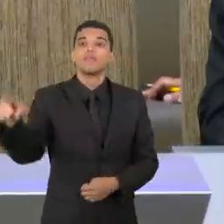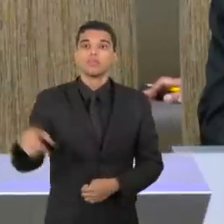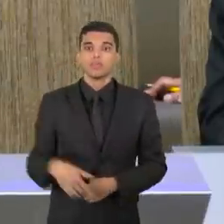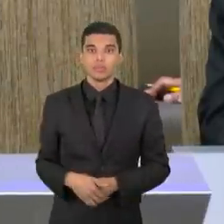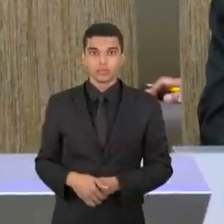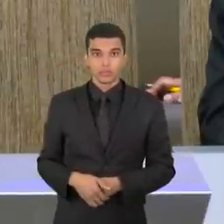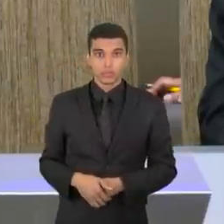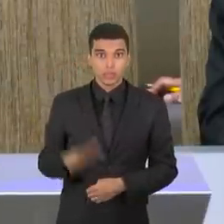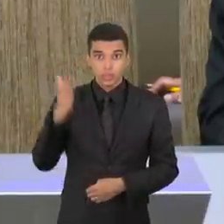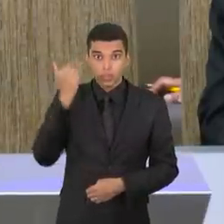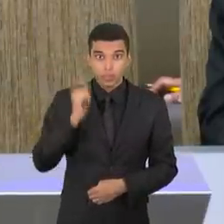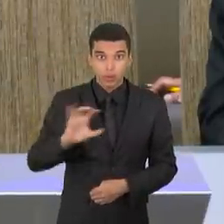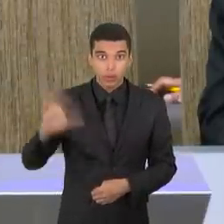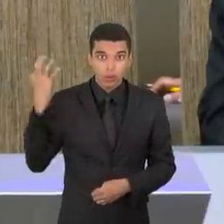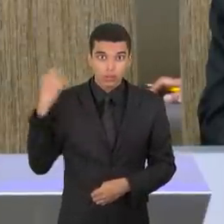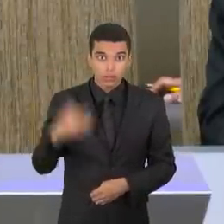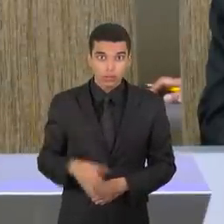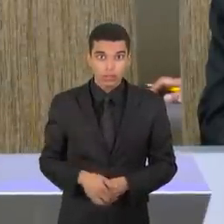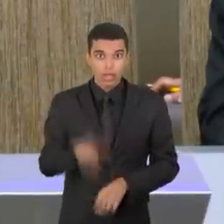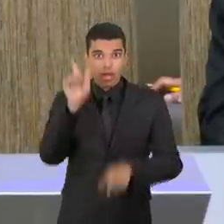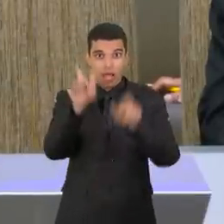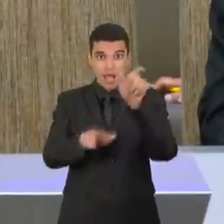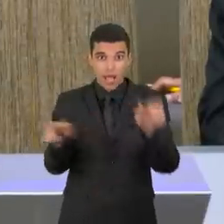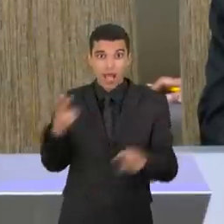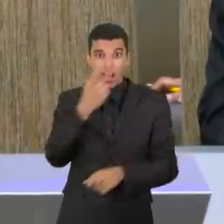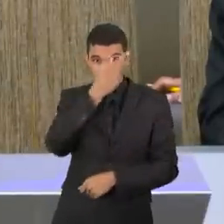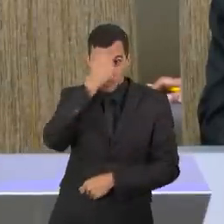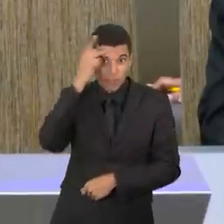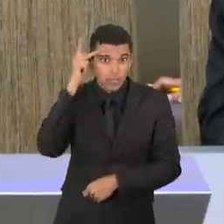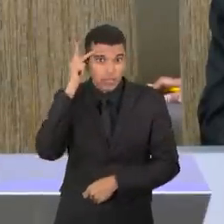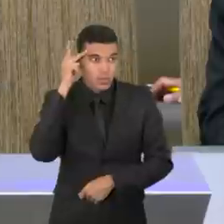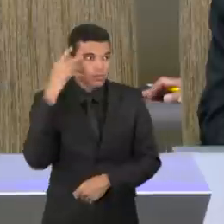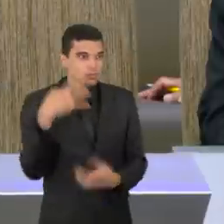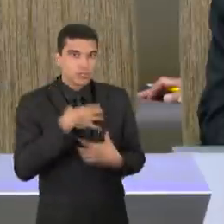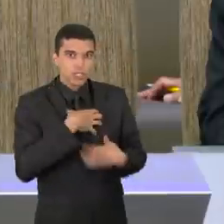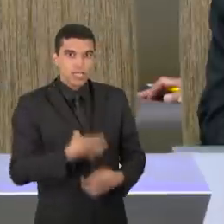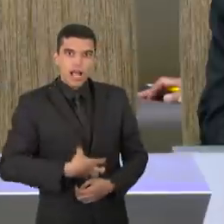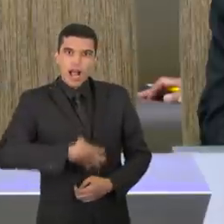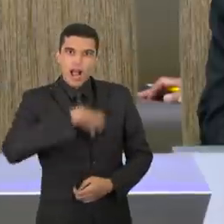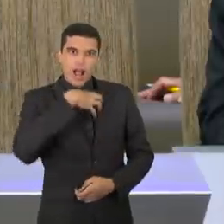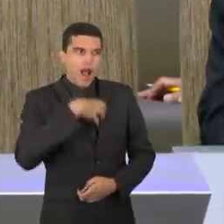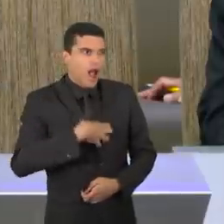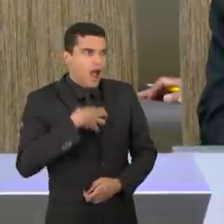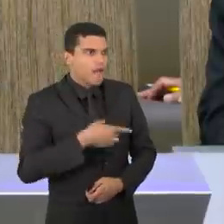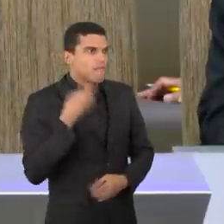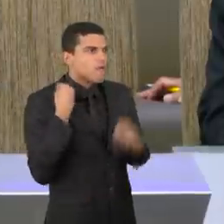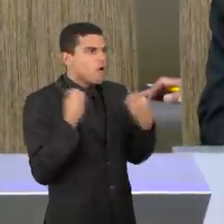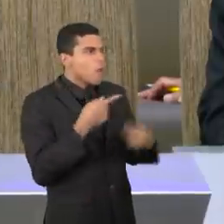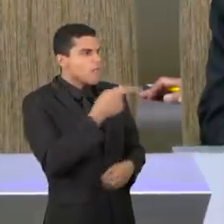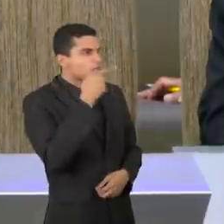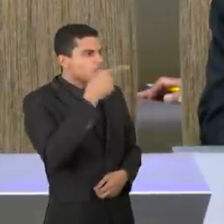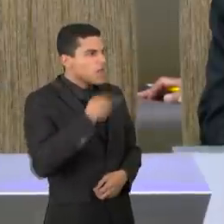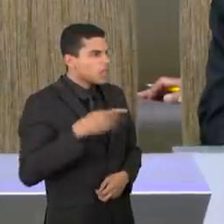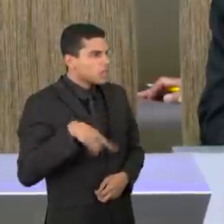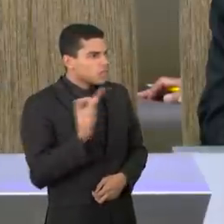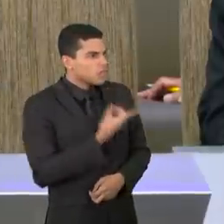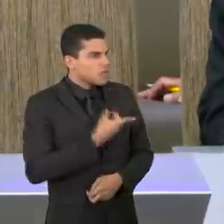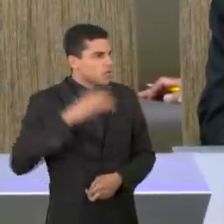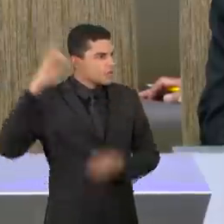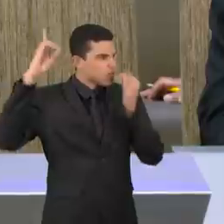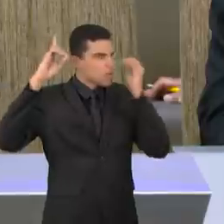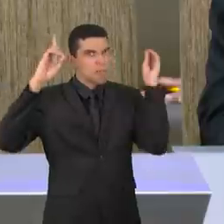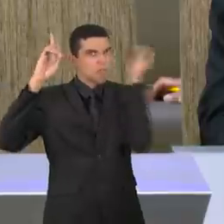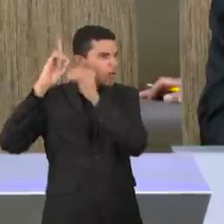rei, no pátio da casa do Senhor. Assim o rei Joás não se lembrou da beneficência